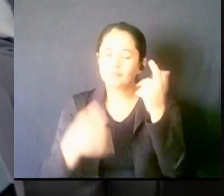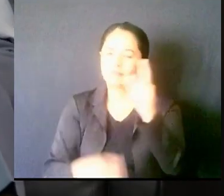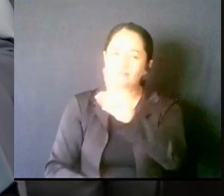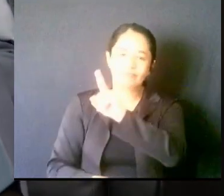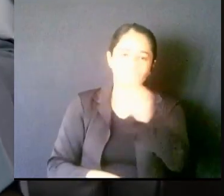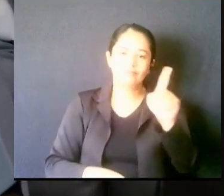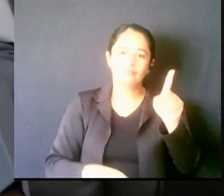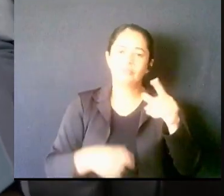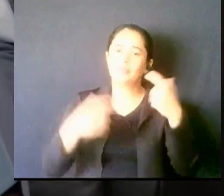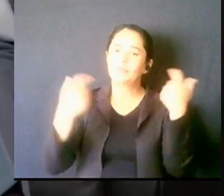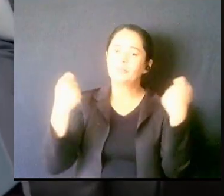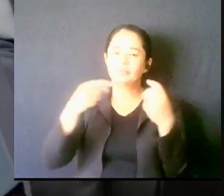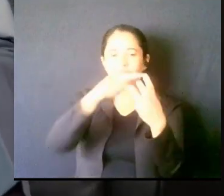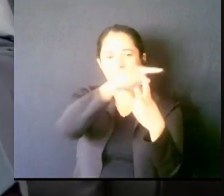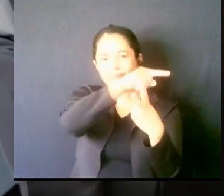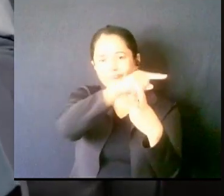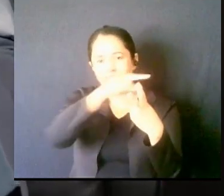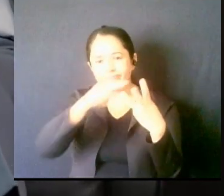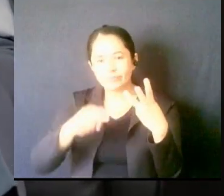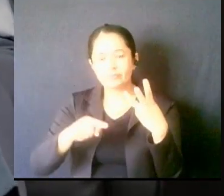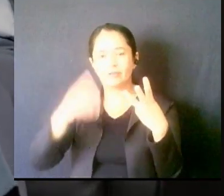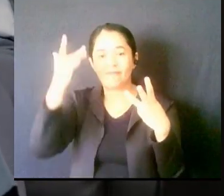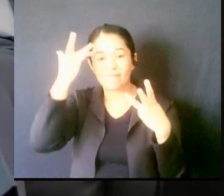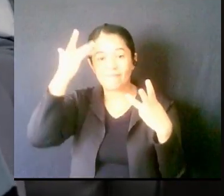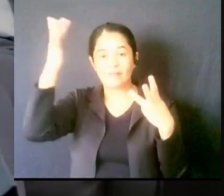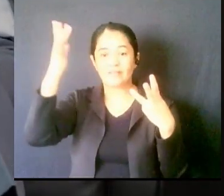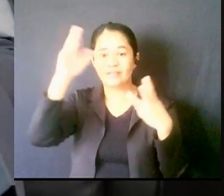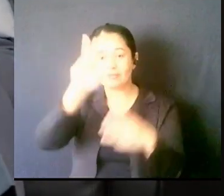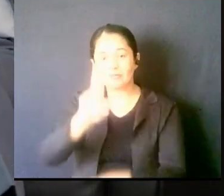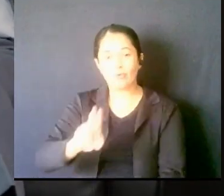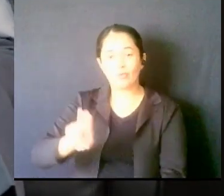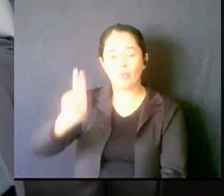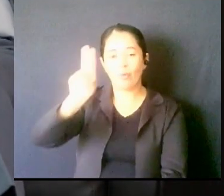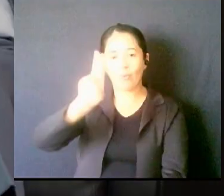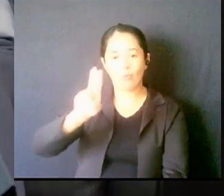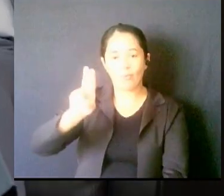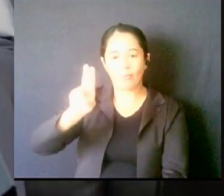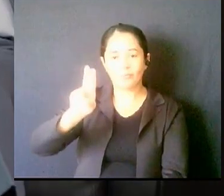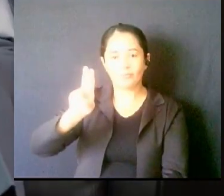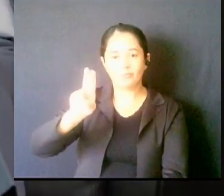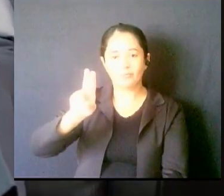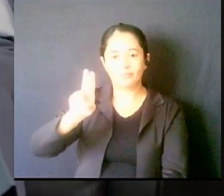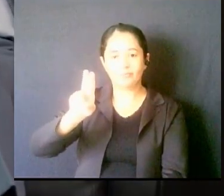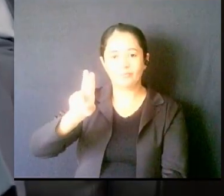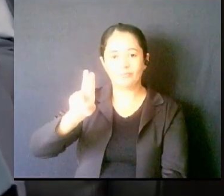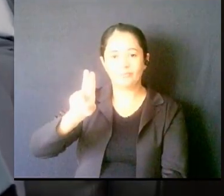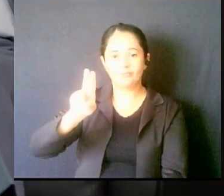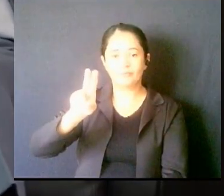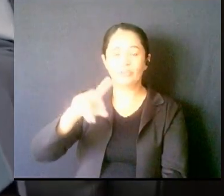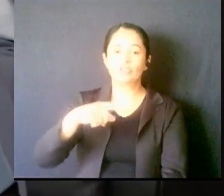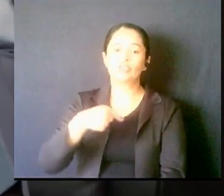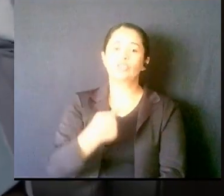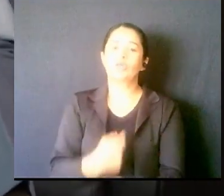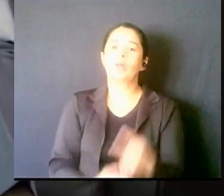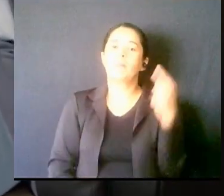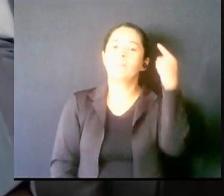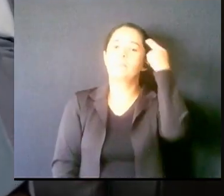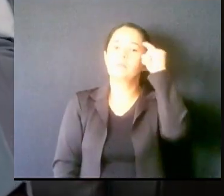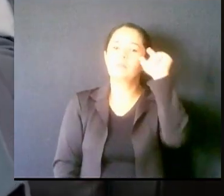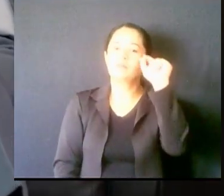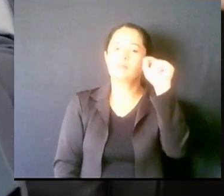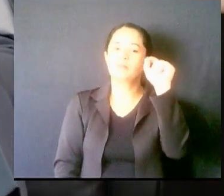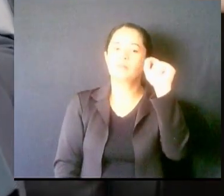uma facilitação desse uso. Então, a gente considera que tem vários aspectos do acesso aos